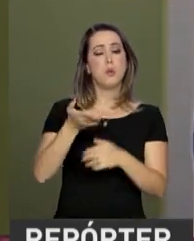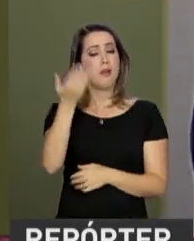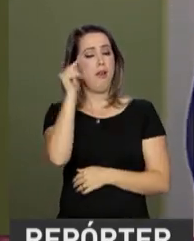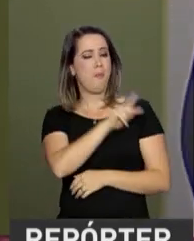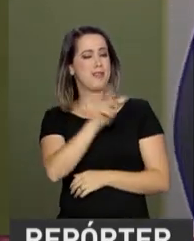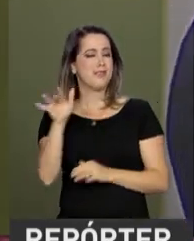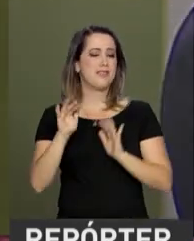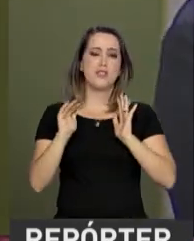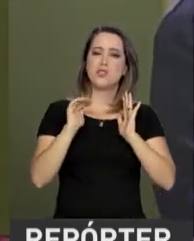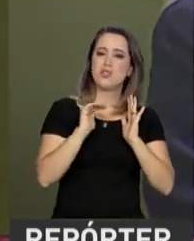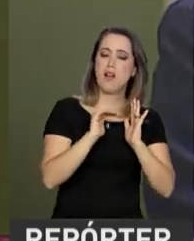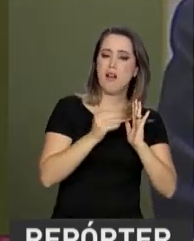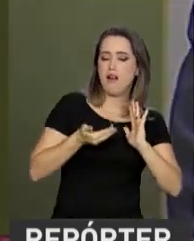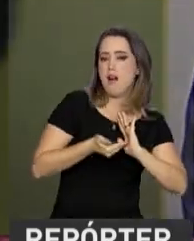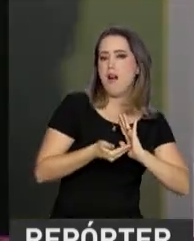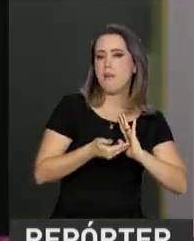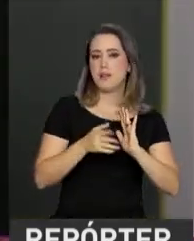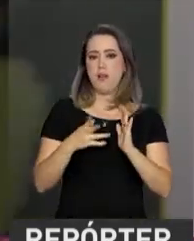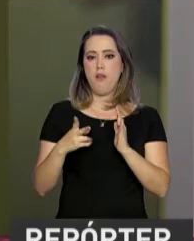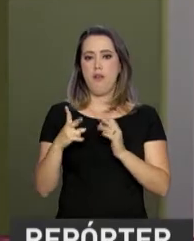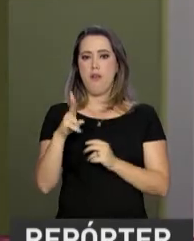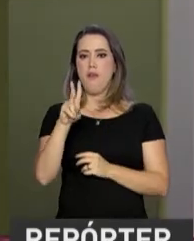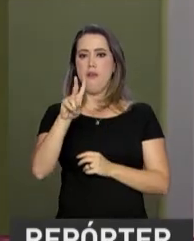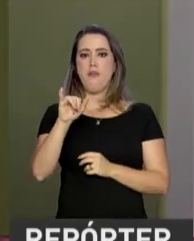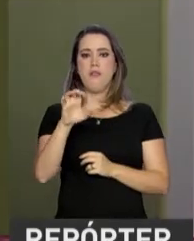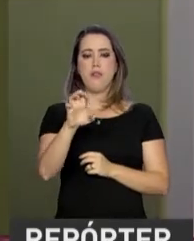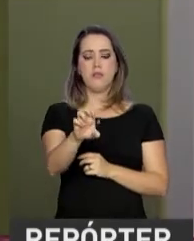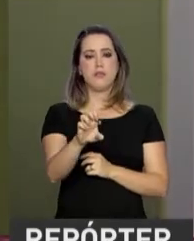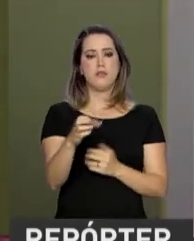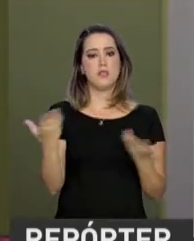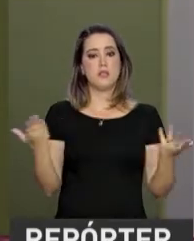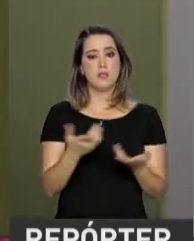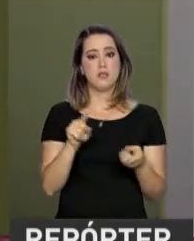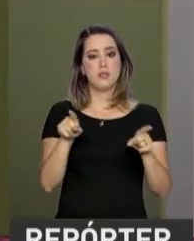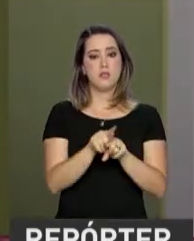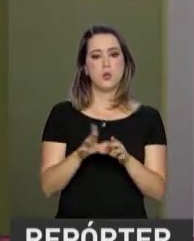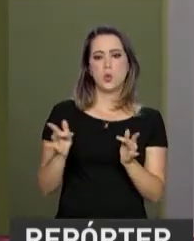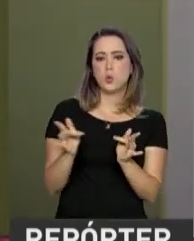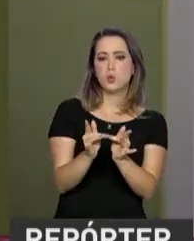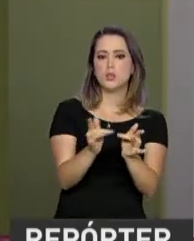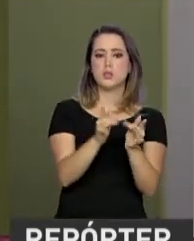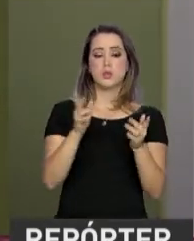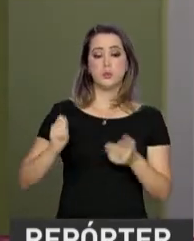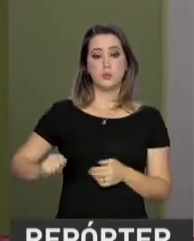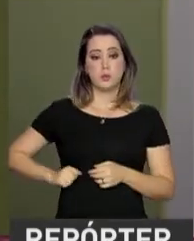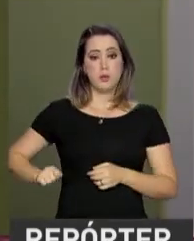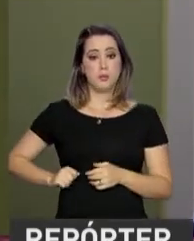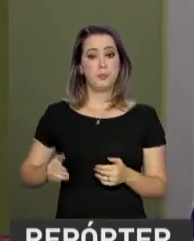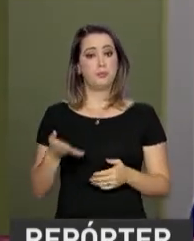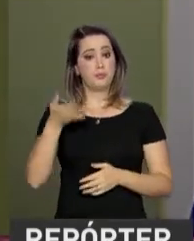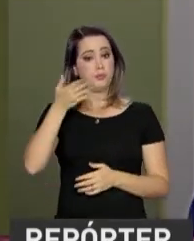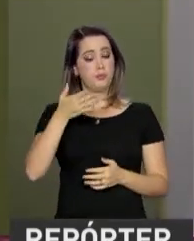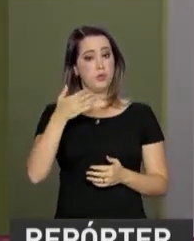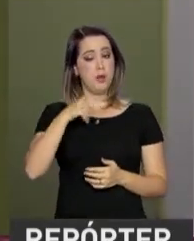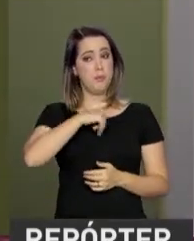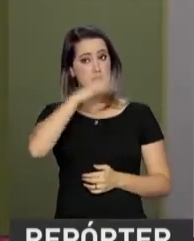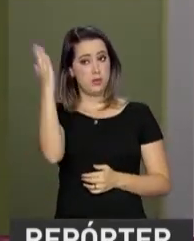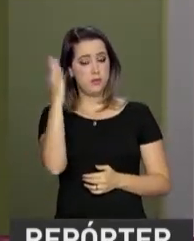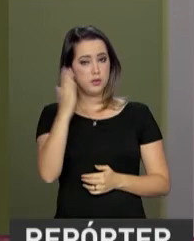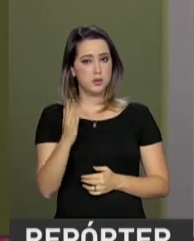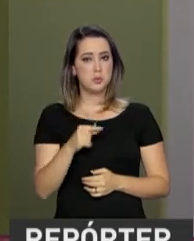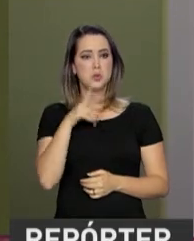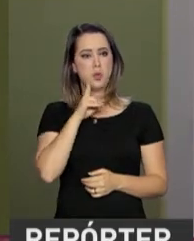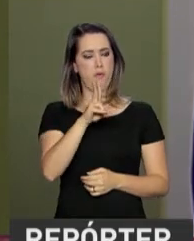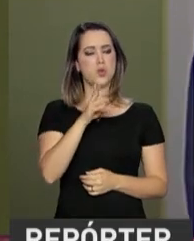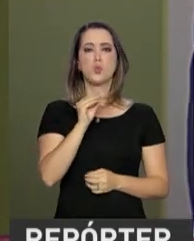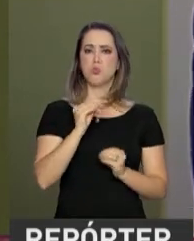da Câmara, desde a vice-presidência e agora, tenho tido os maiores contatos com a diplomacia brasileira no exterior, eu vejo como ela é